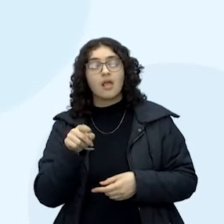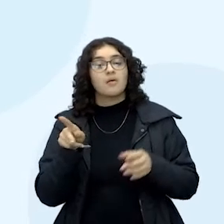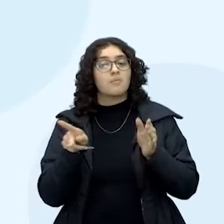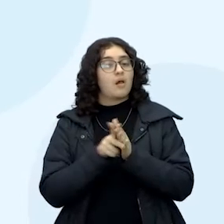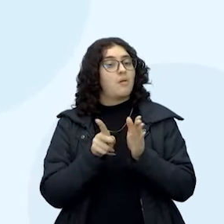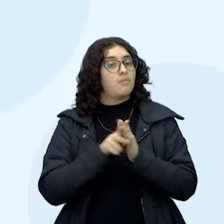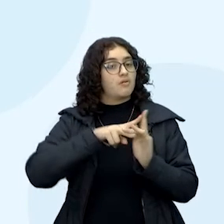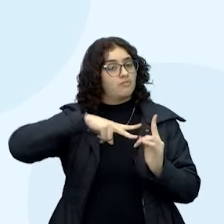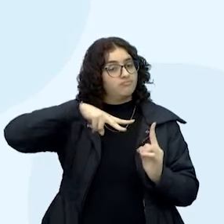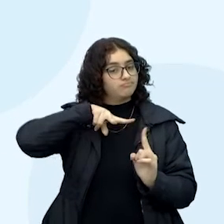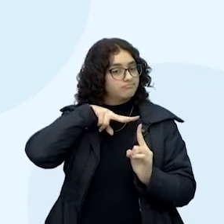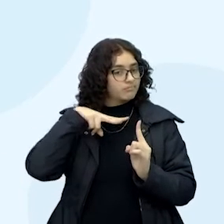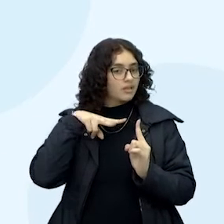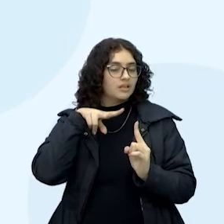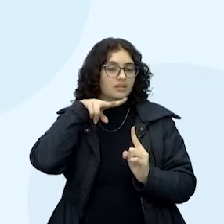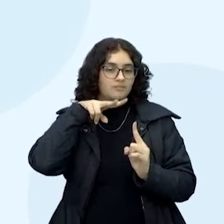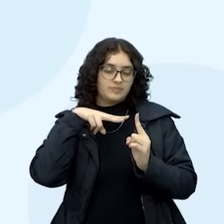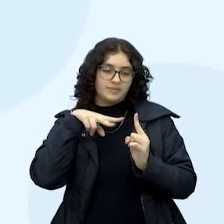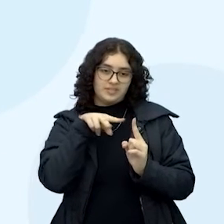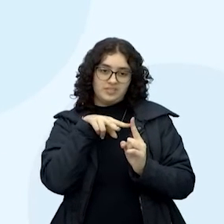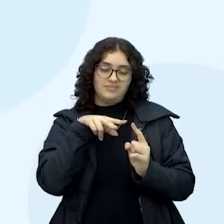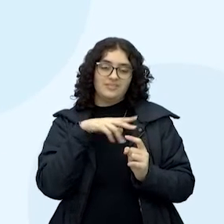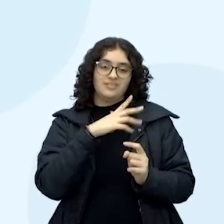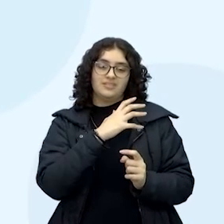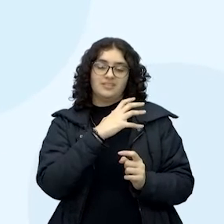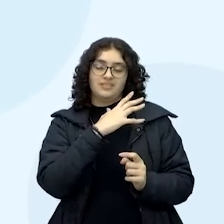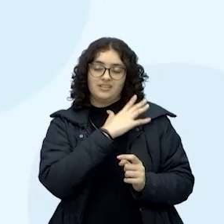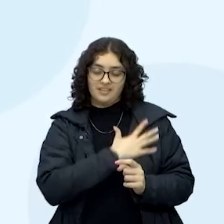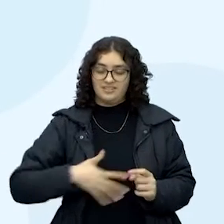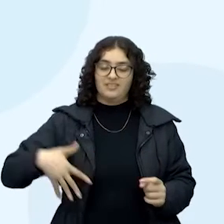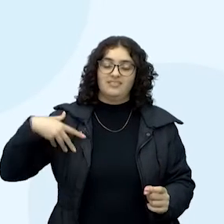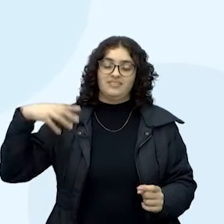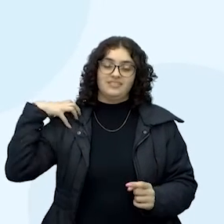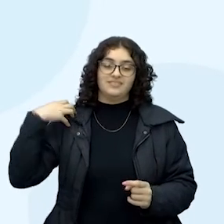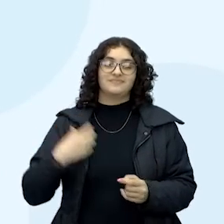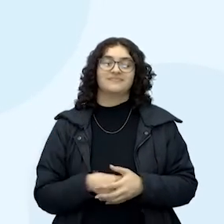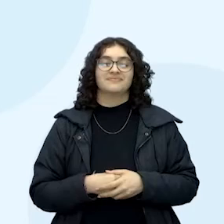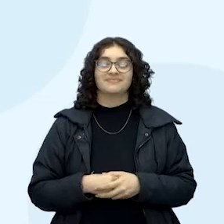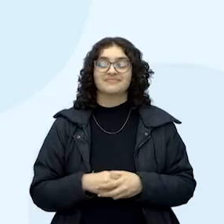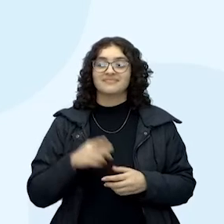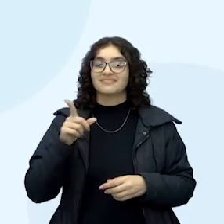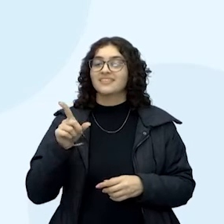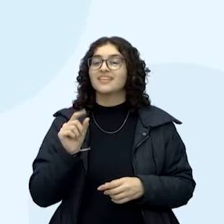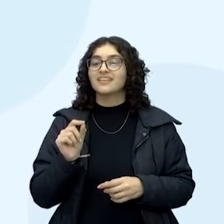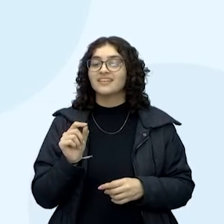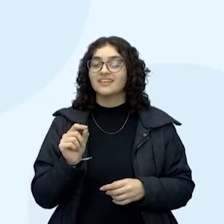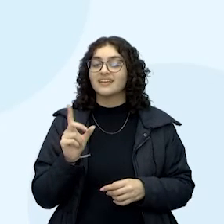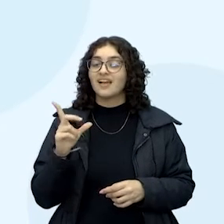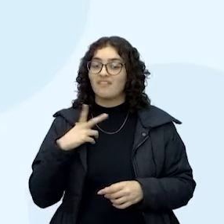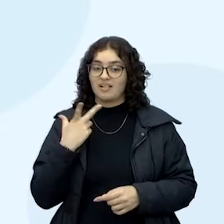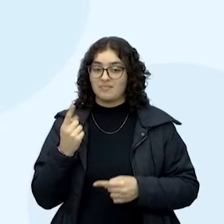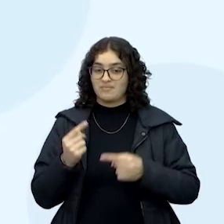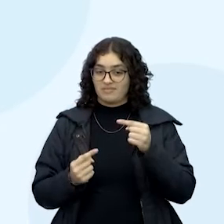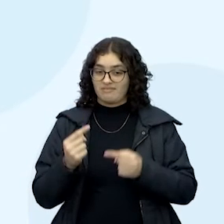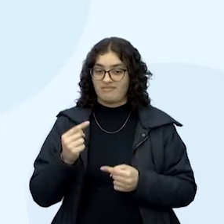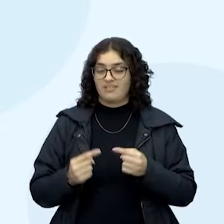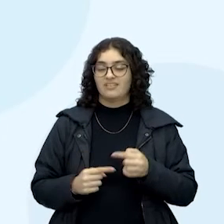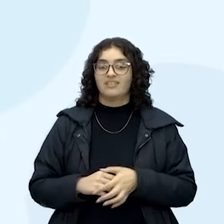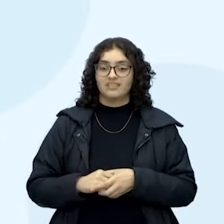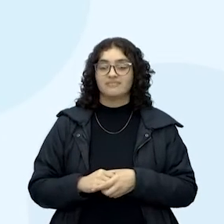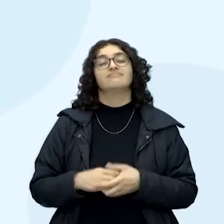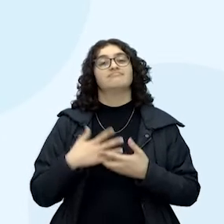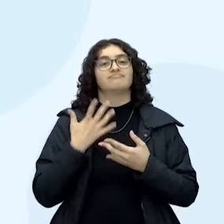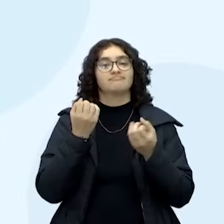com Aristóteles, as formas legítimas, puras, o que é bom, quando a gente fala de política. Então ele vai